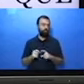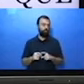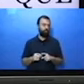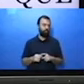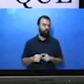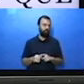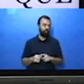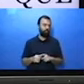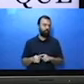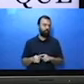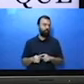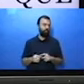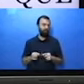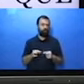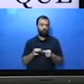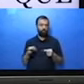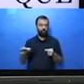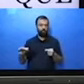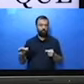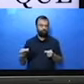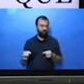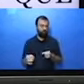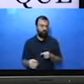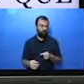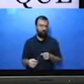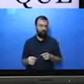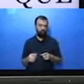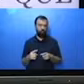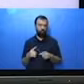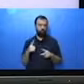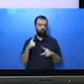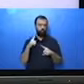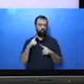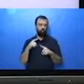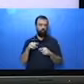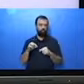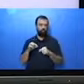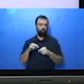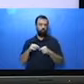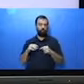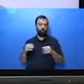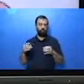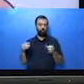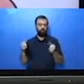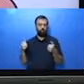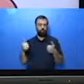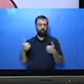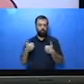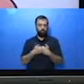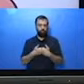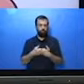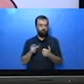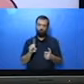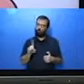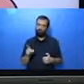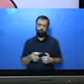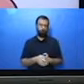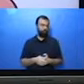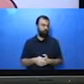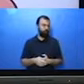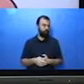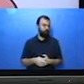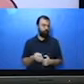seja, os segmentos de retas que não se cruzam. Olha o exemplo